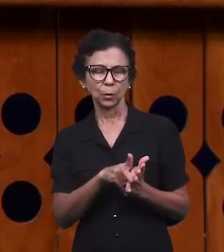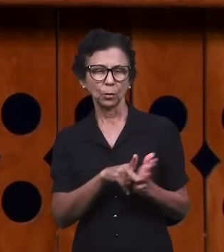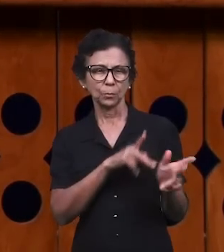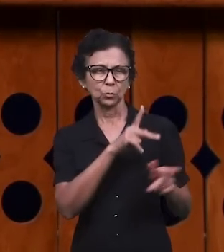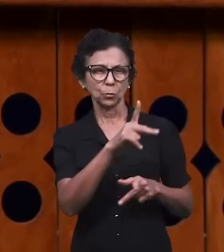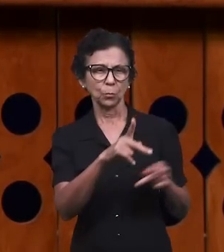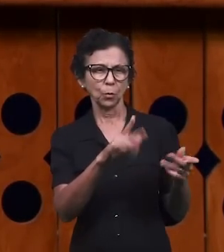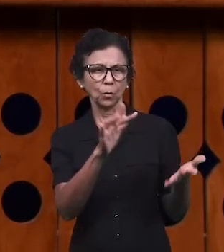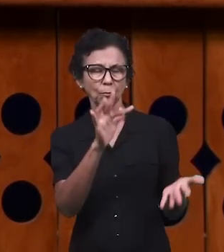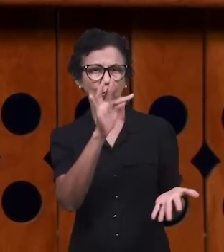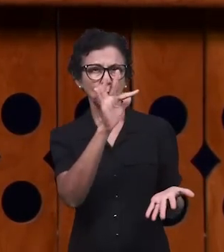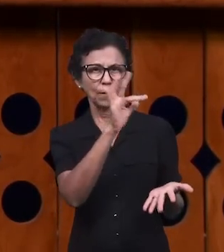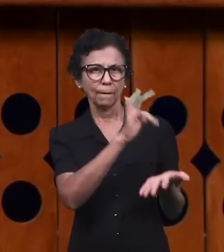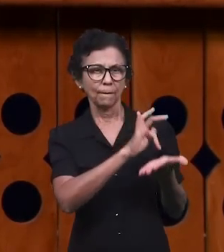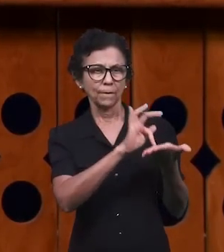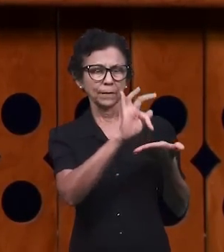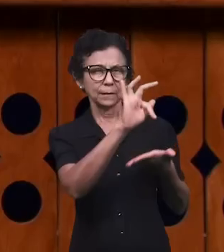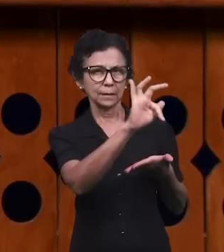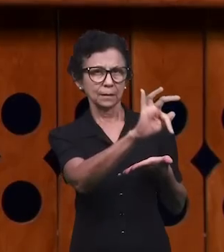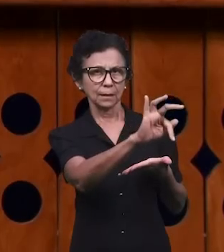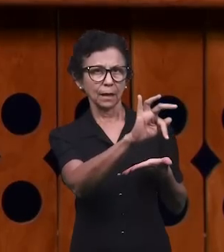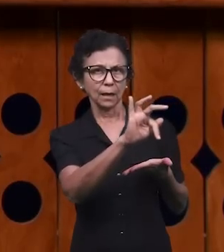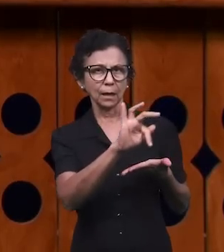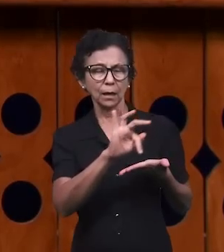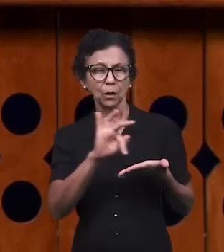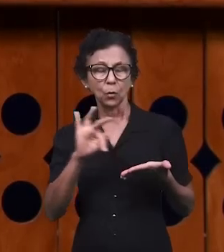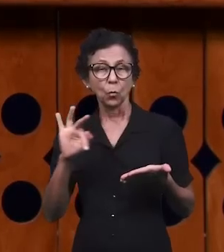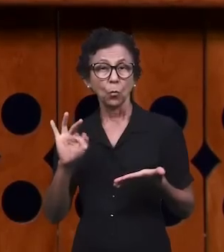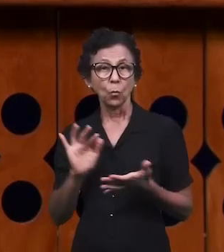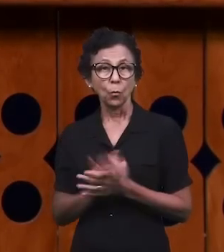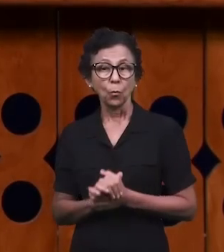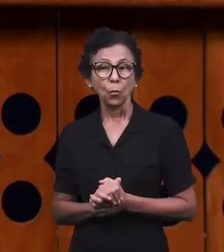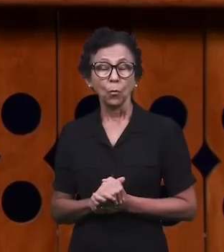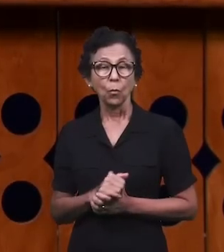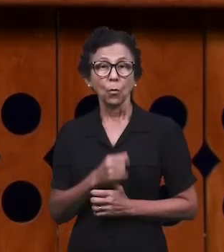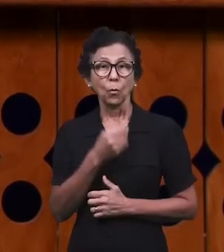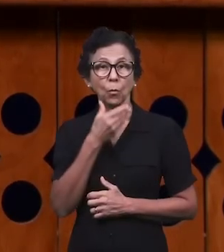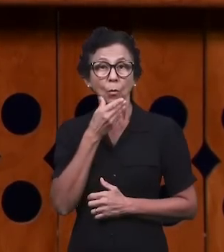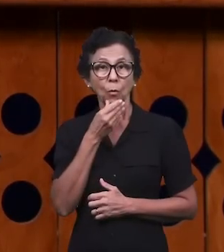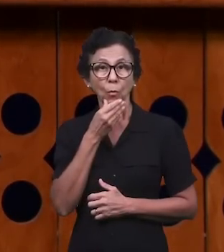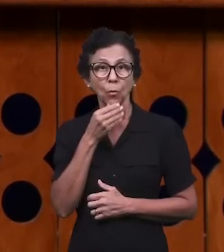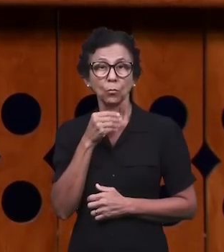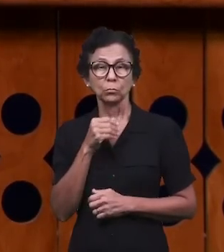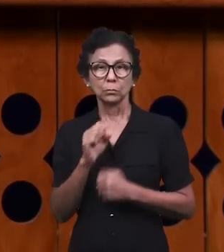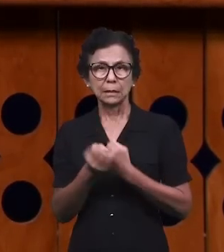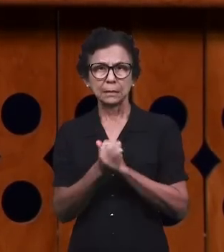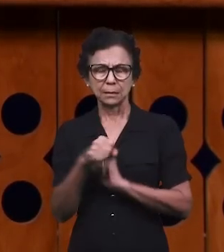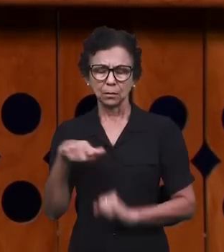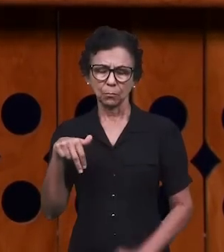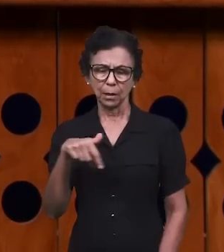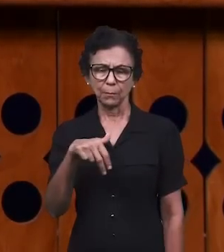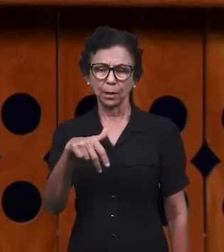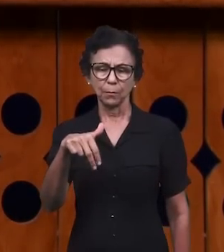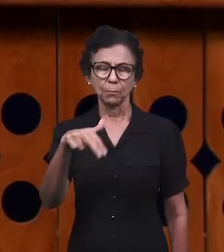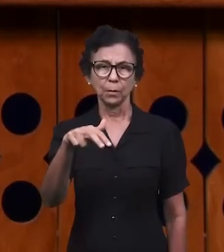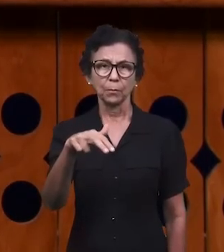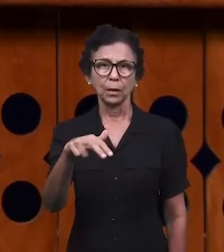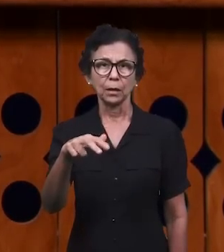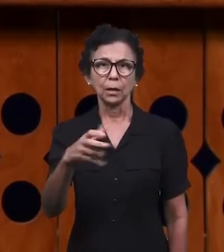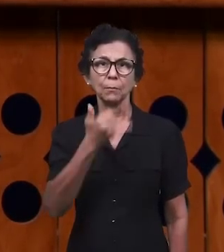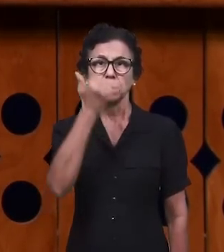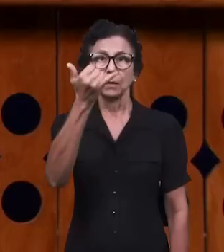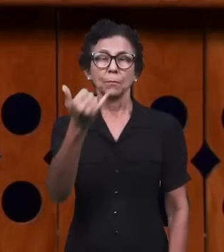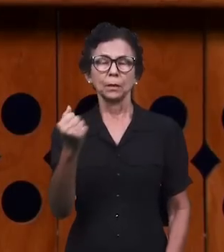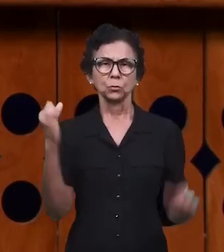numa descida dessa, um leão o atacou. E ele, com um golpe só, e diz a palavra